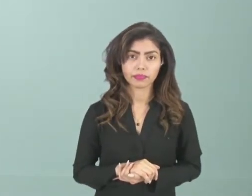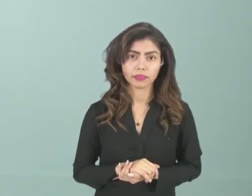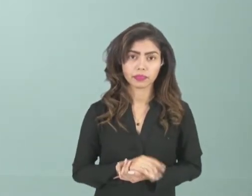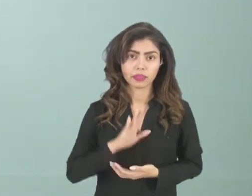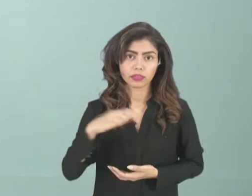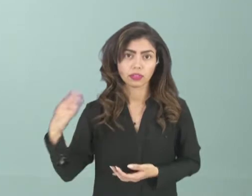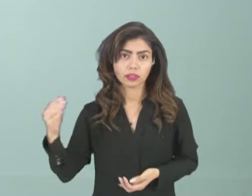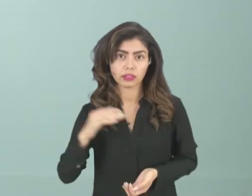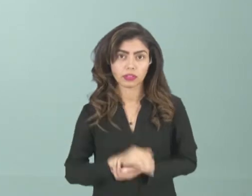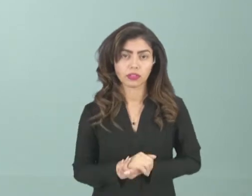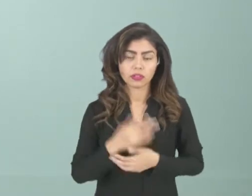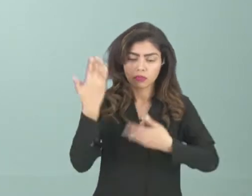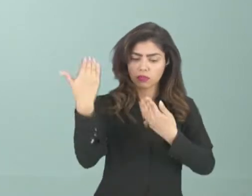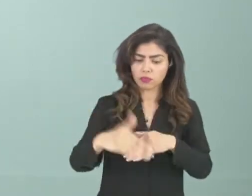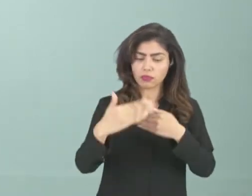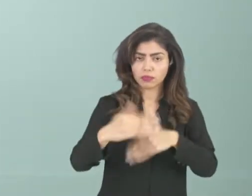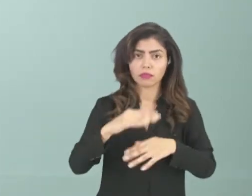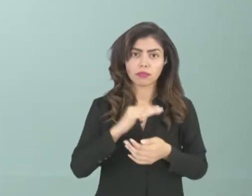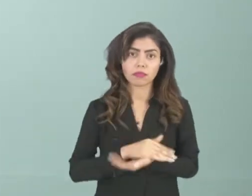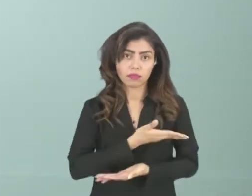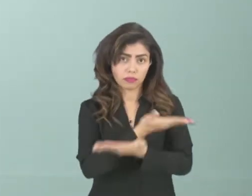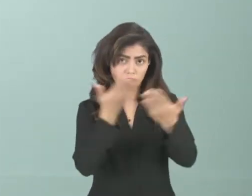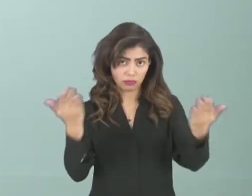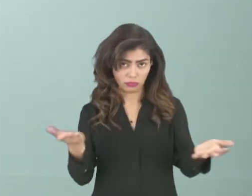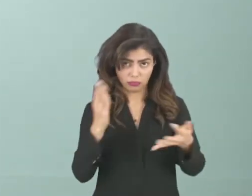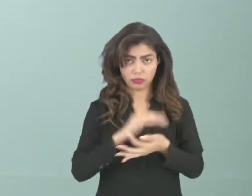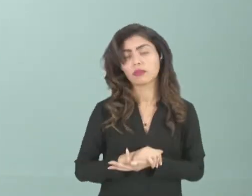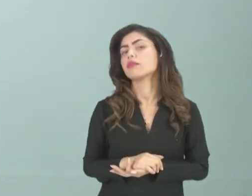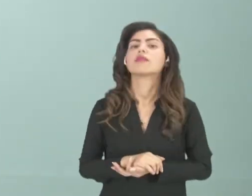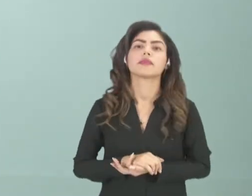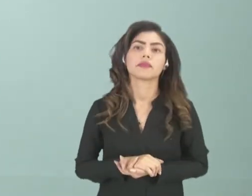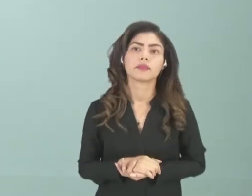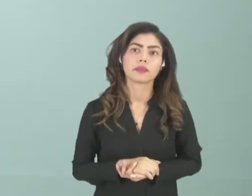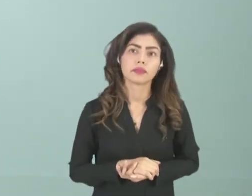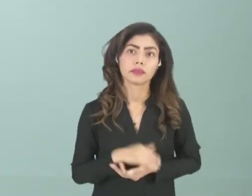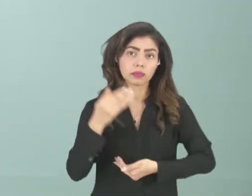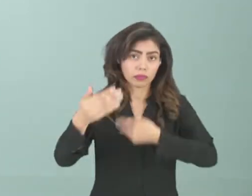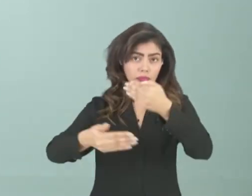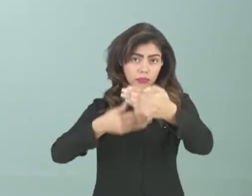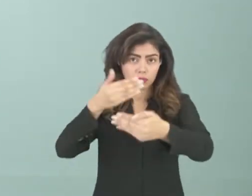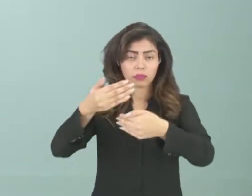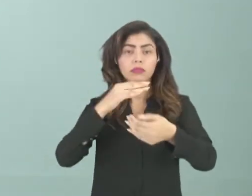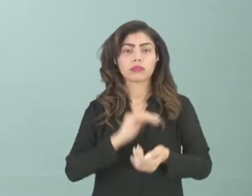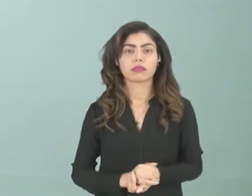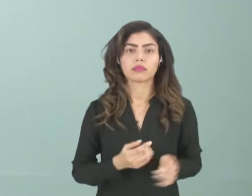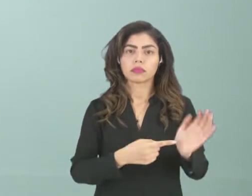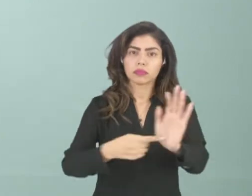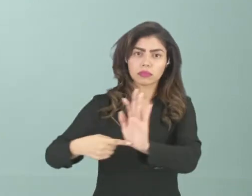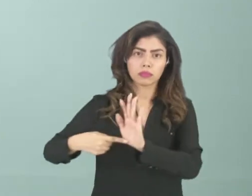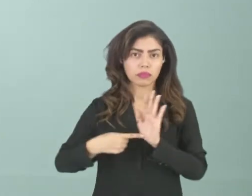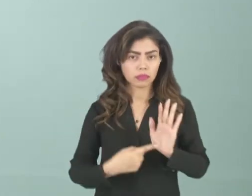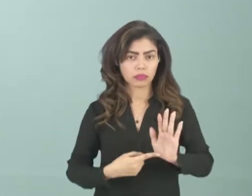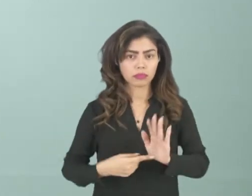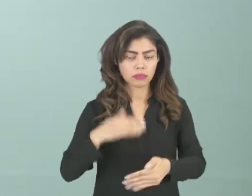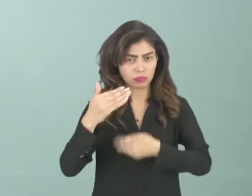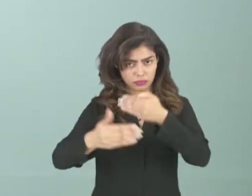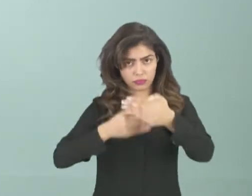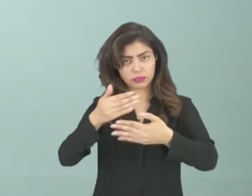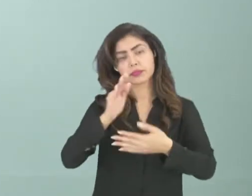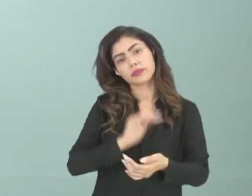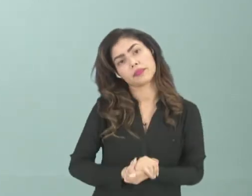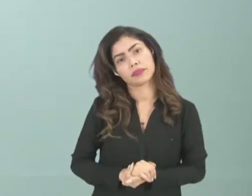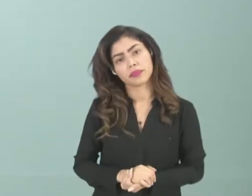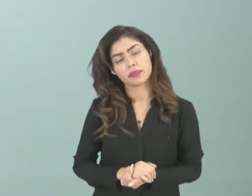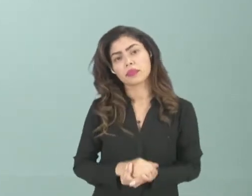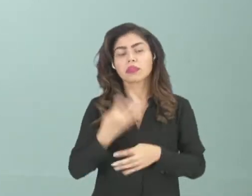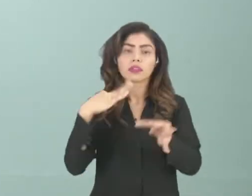quando caía uma prova de vocês, uma questão de vestibular, então o processo ele foi ocasionado principalmente por esse processo de